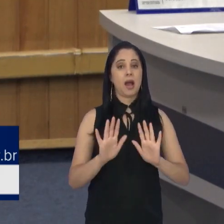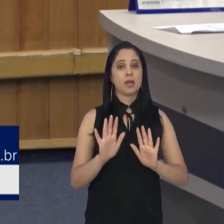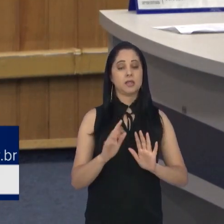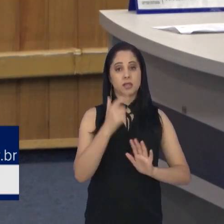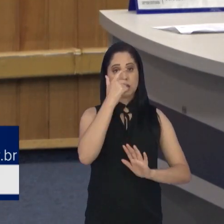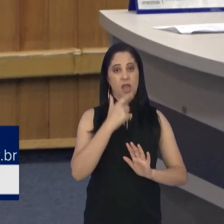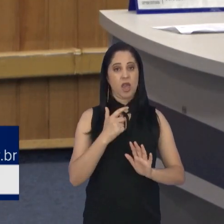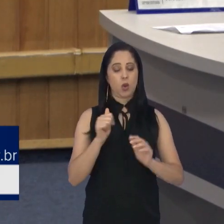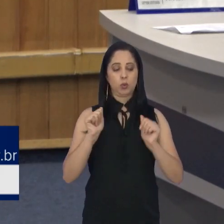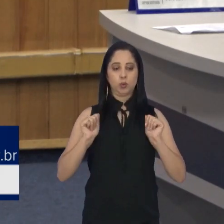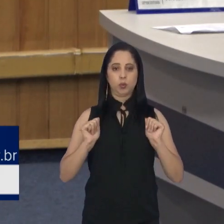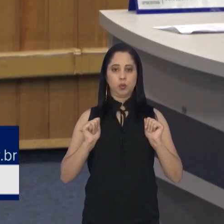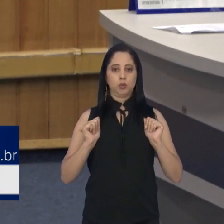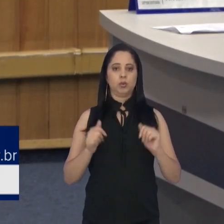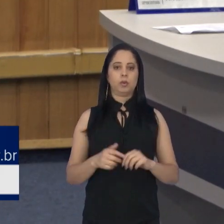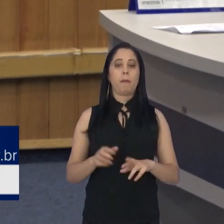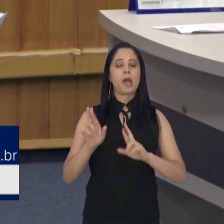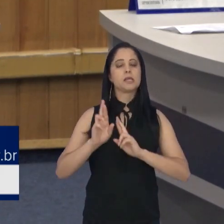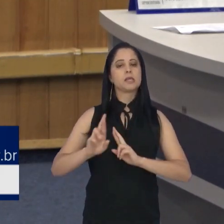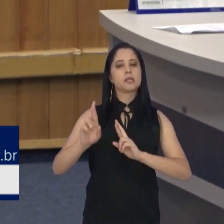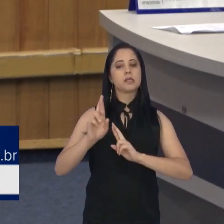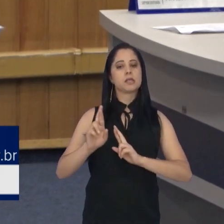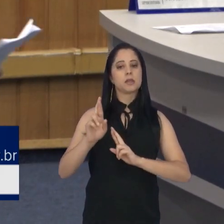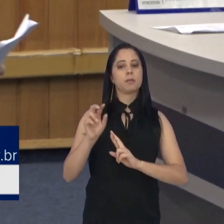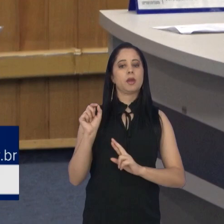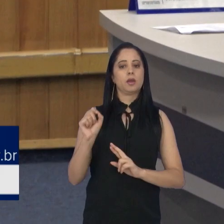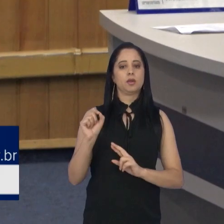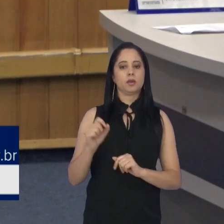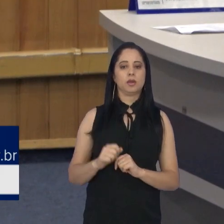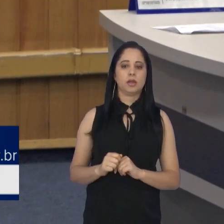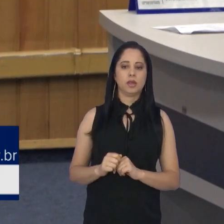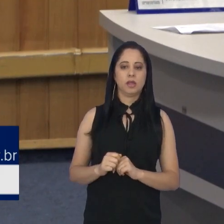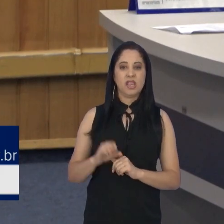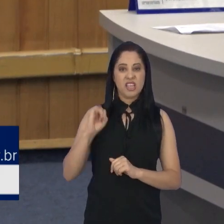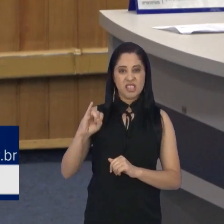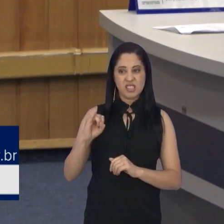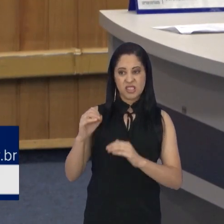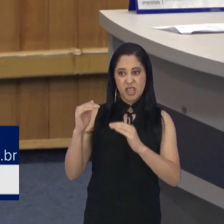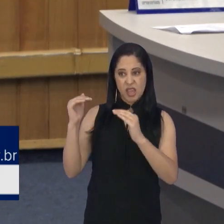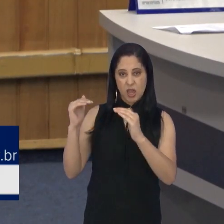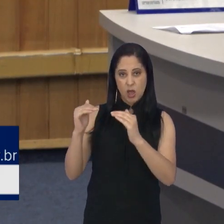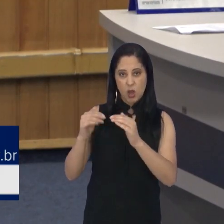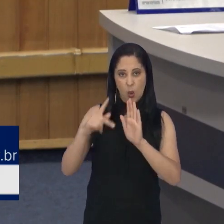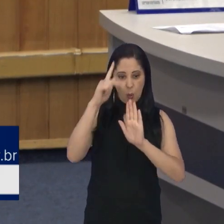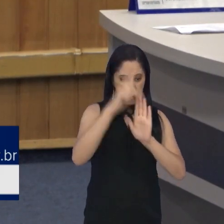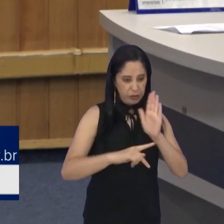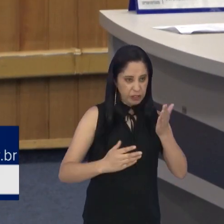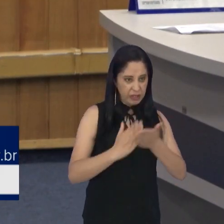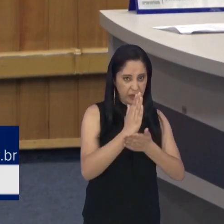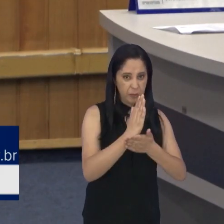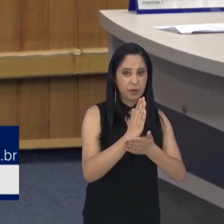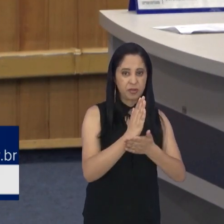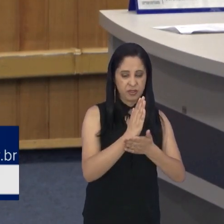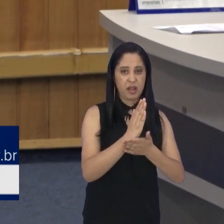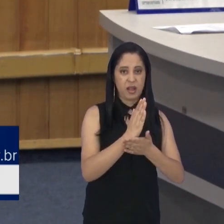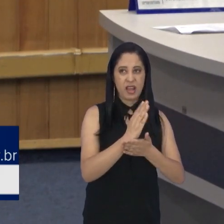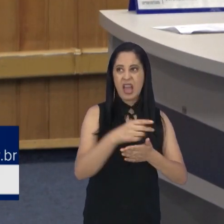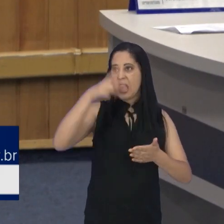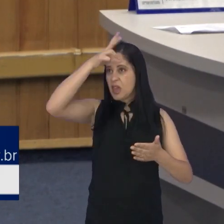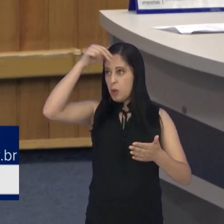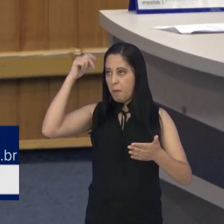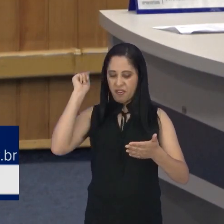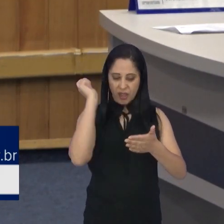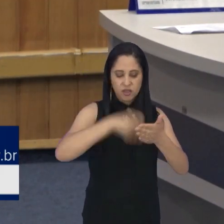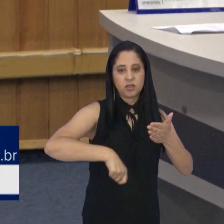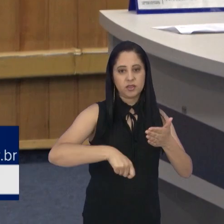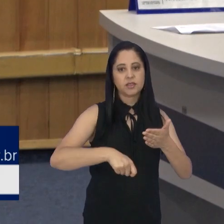com a esperança de que, a partir, se for aprovado com o apoio da base e sancionado pelo prefeito,